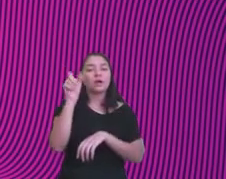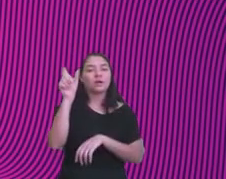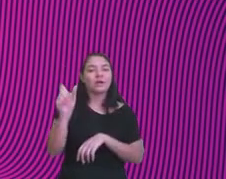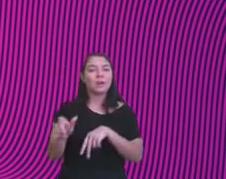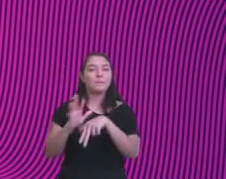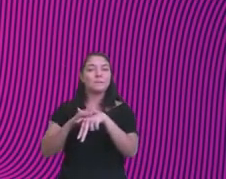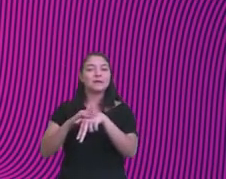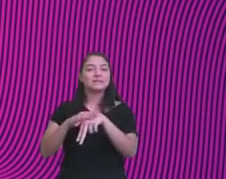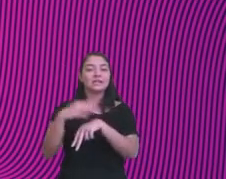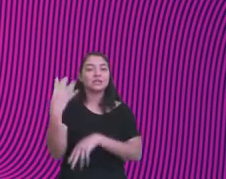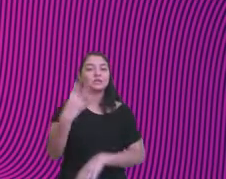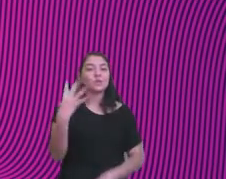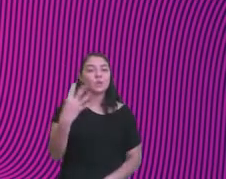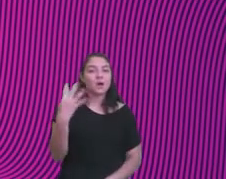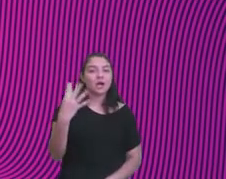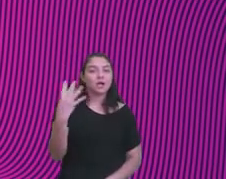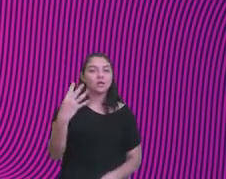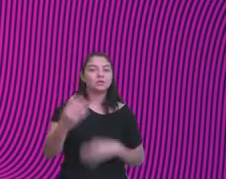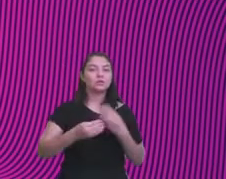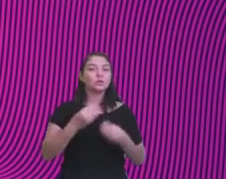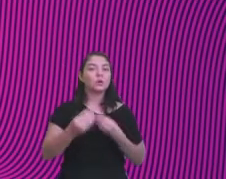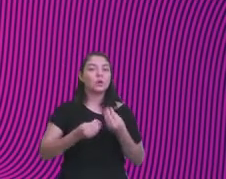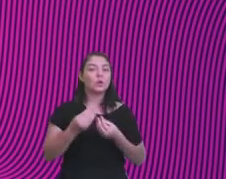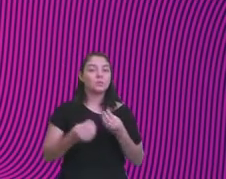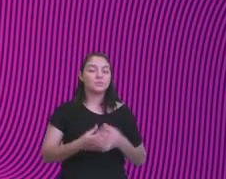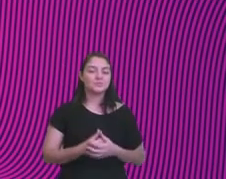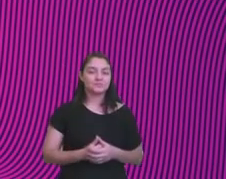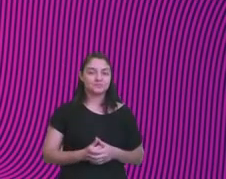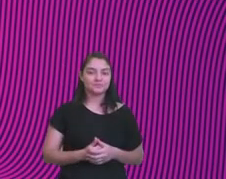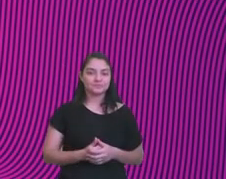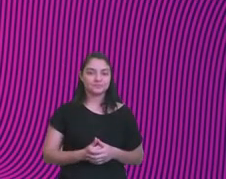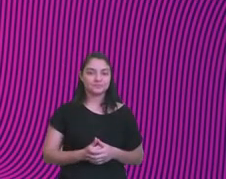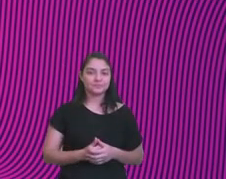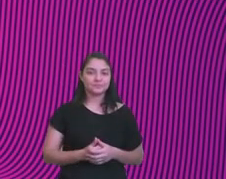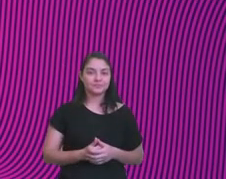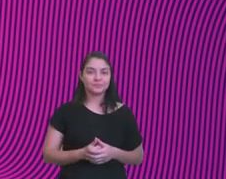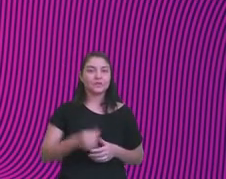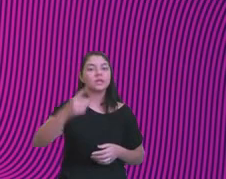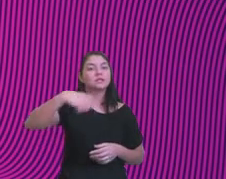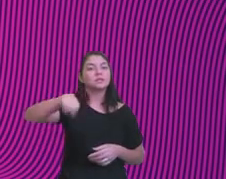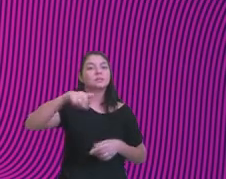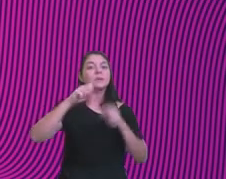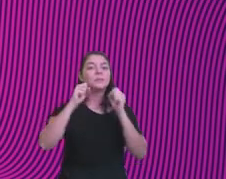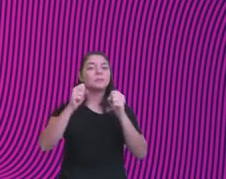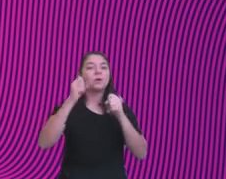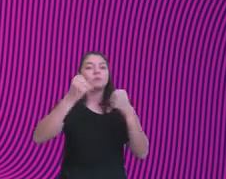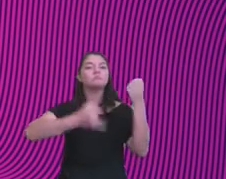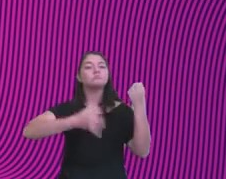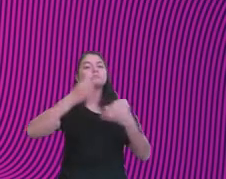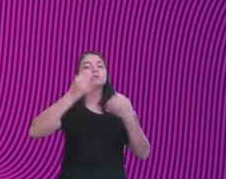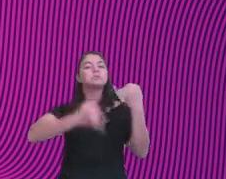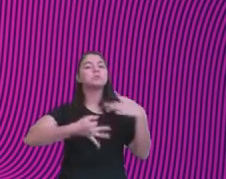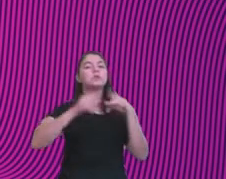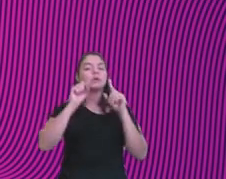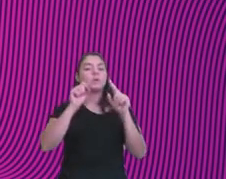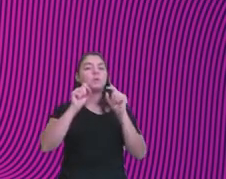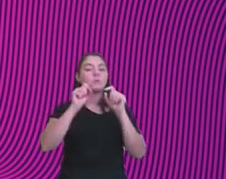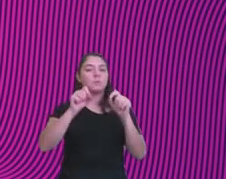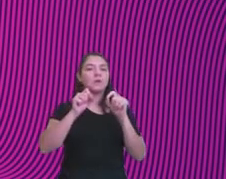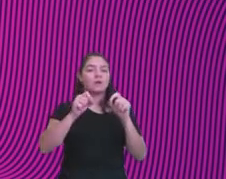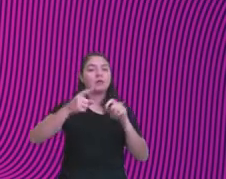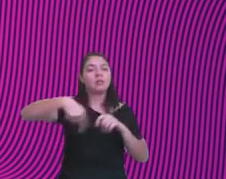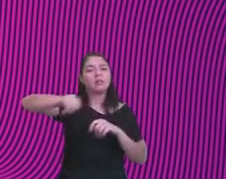inicialmente que a Lúcia falasse um pouquinho sobre as particularidades dessa avaliação radiológica